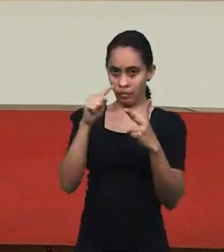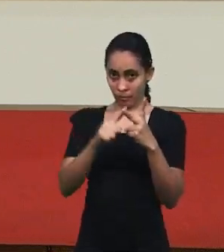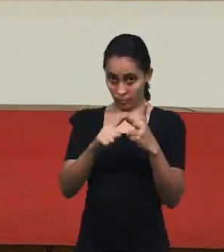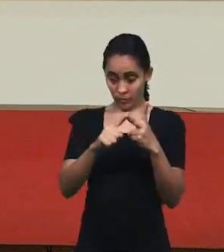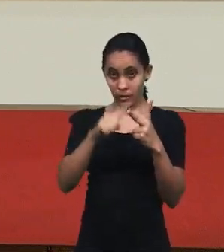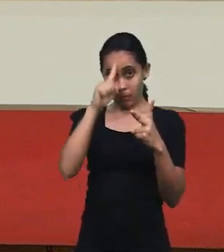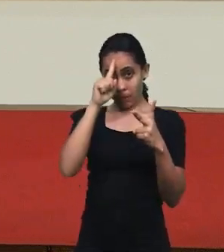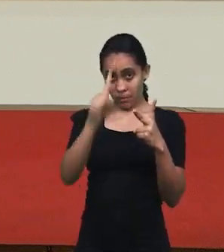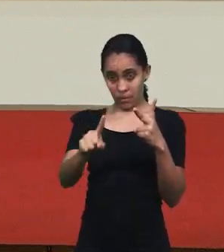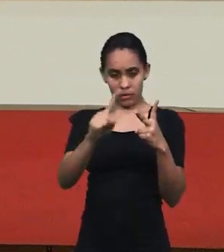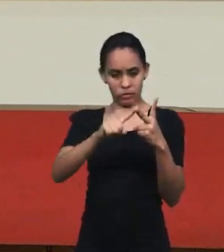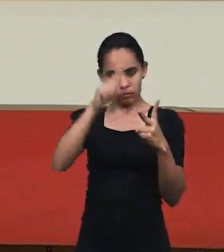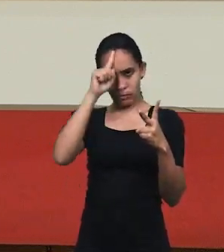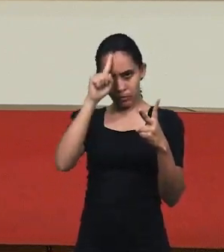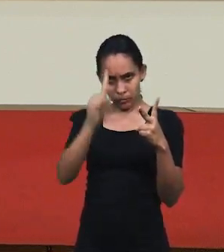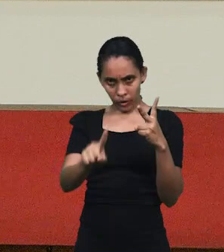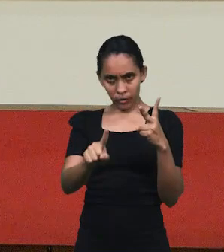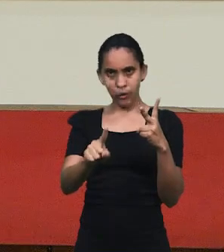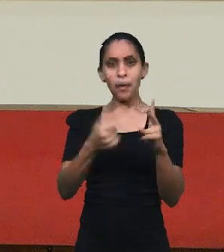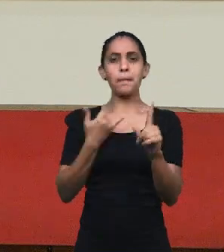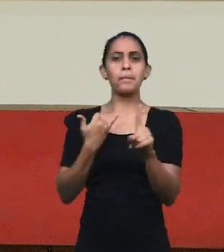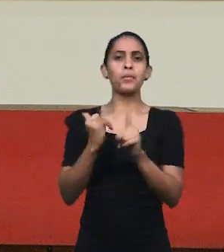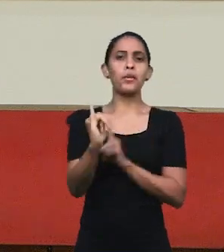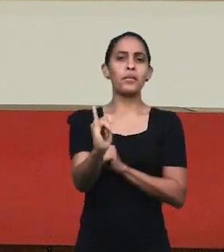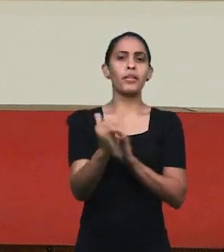Porque as duas primeiras ordens,